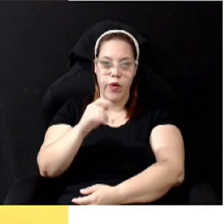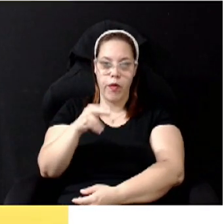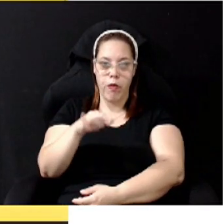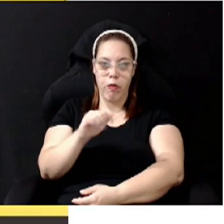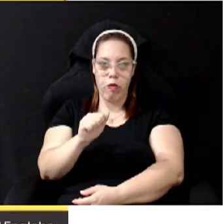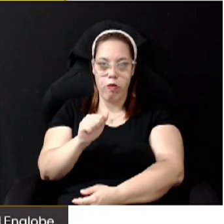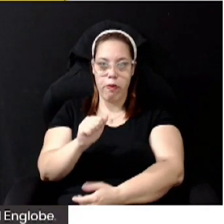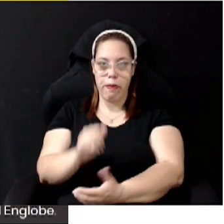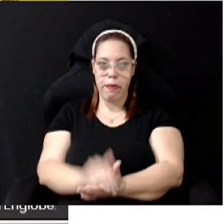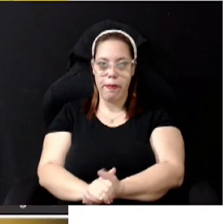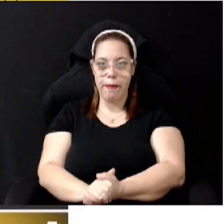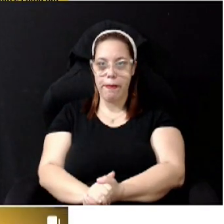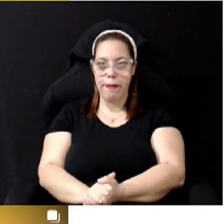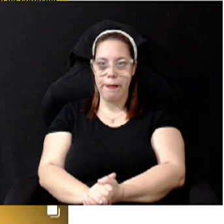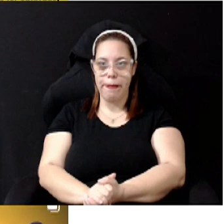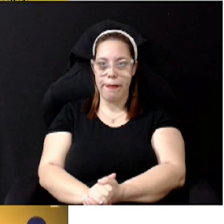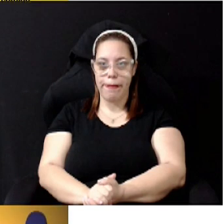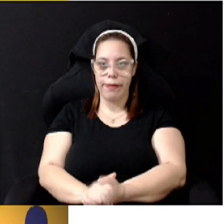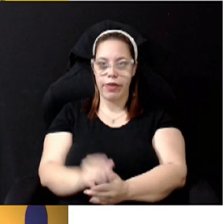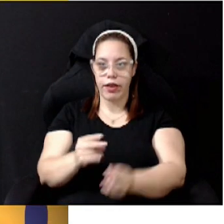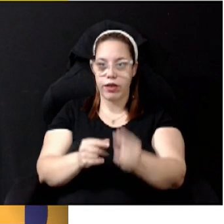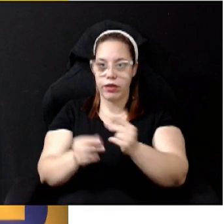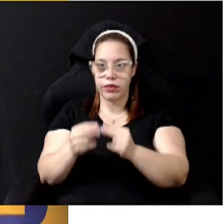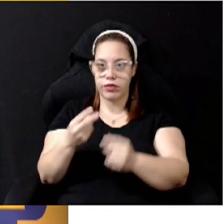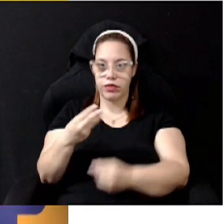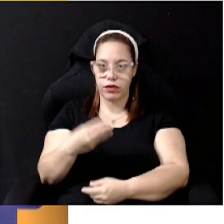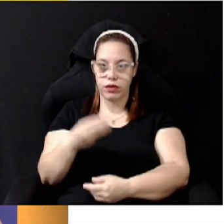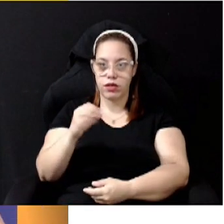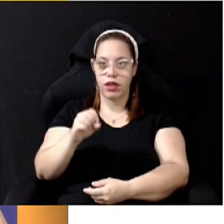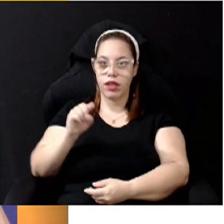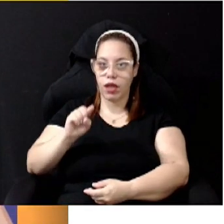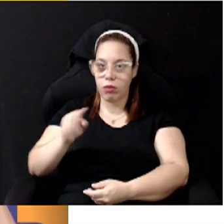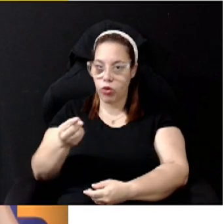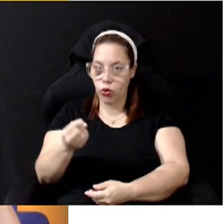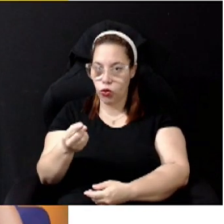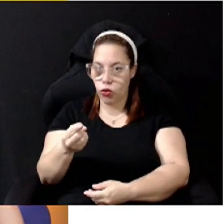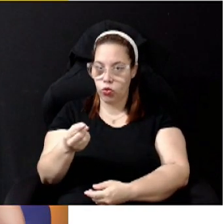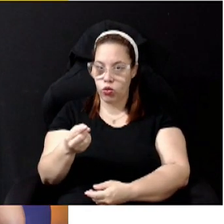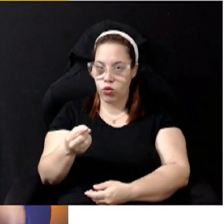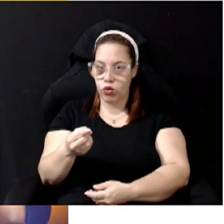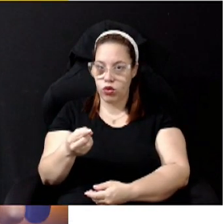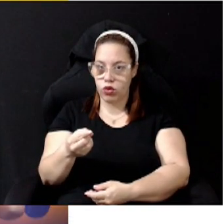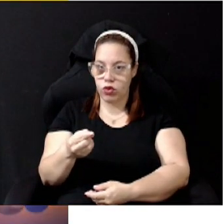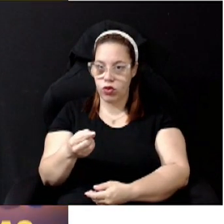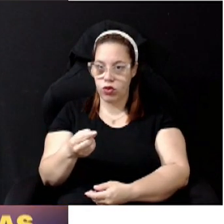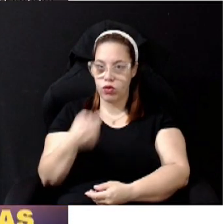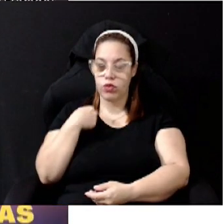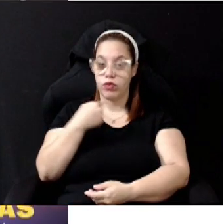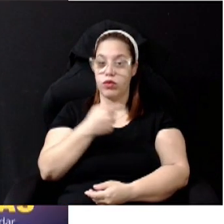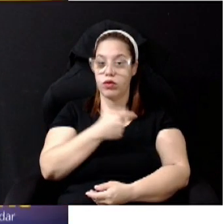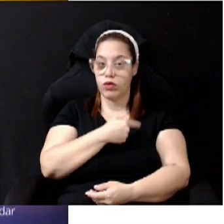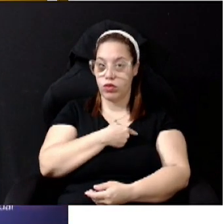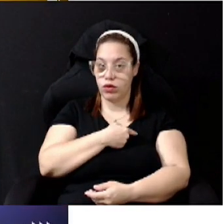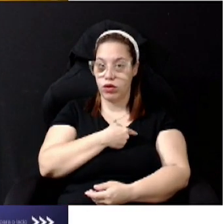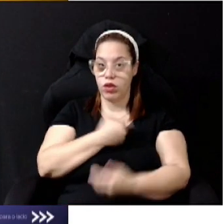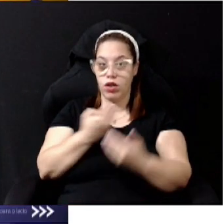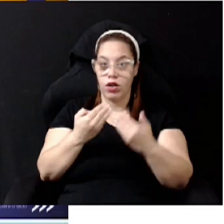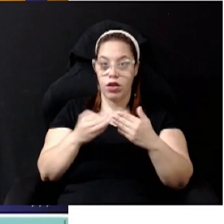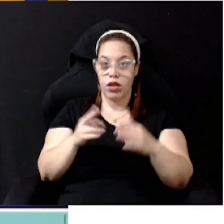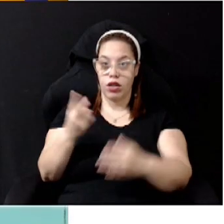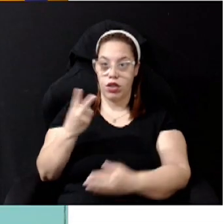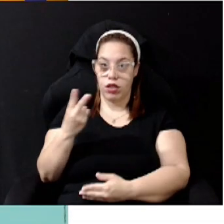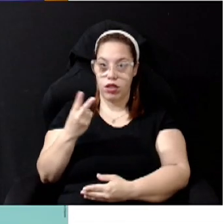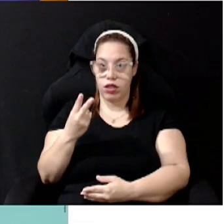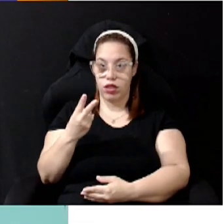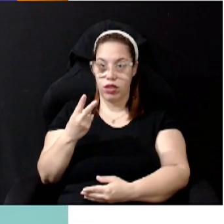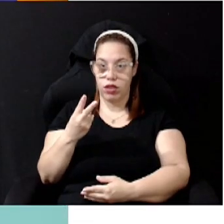e um faturamento de 30 mil. A gente, com um ano, abriu a segunda unidade. Com 2 anos, a gente